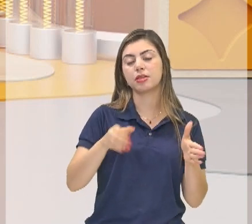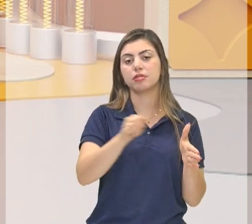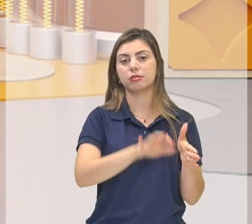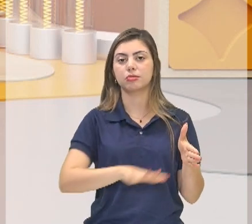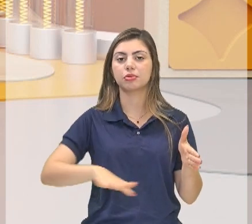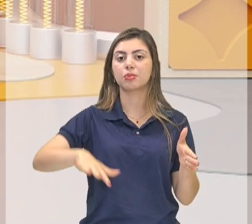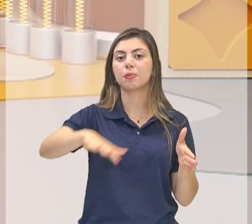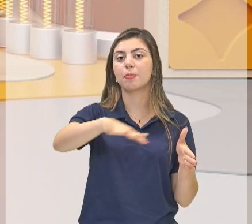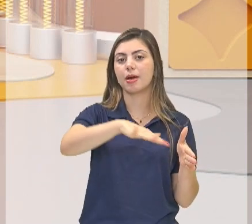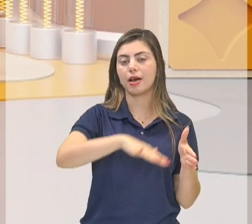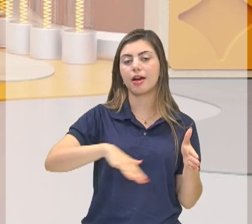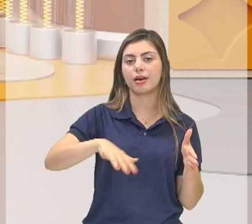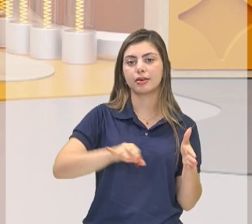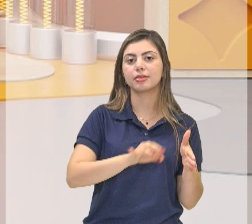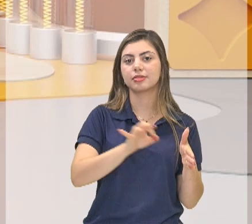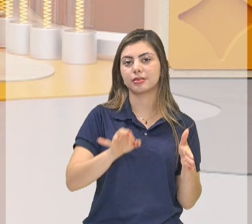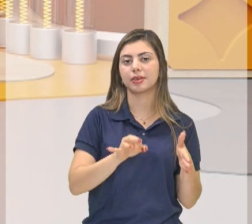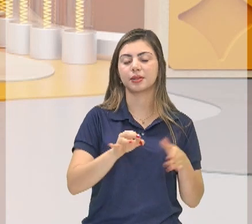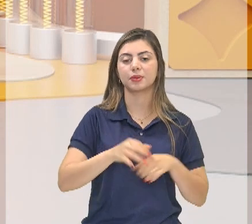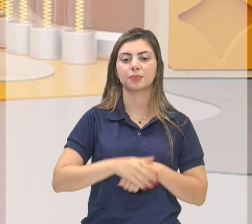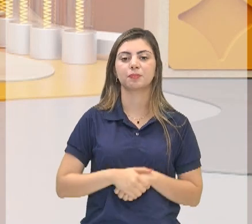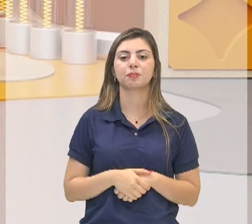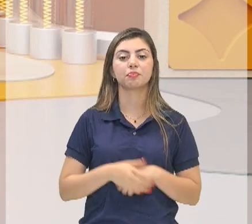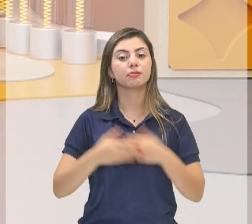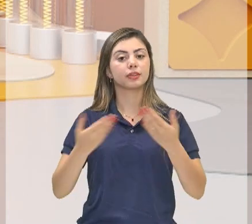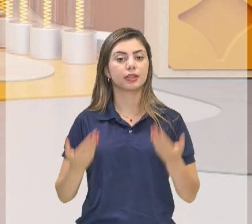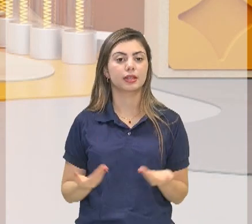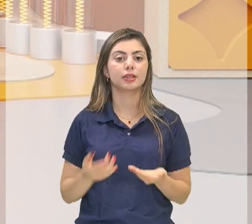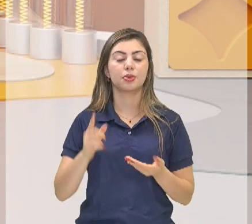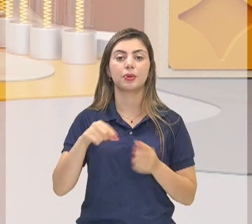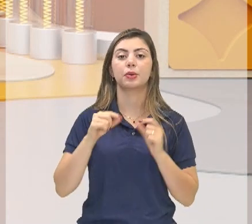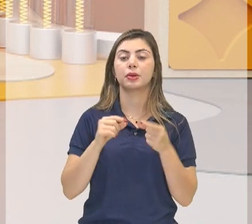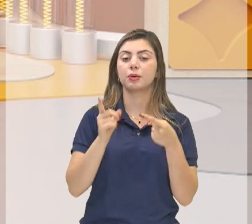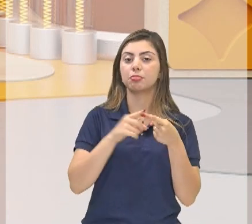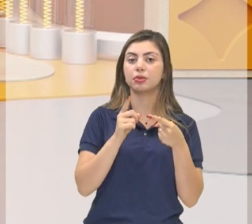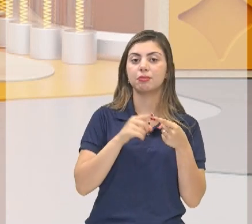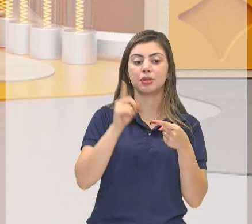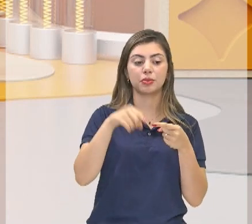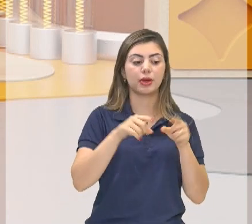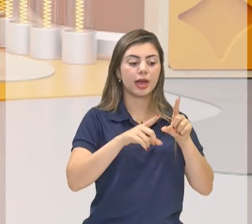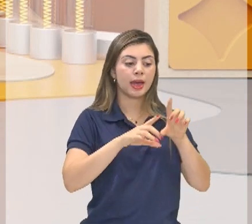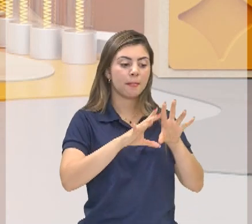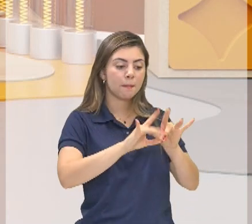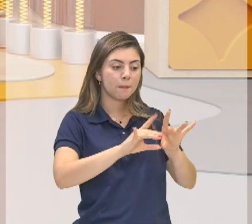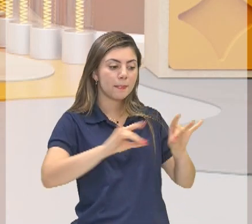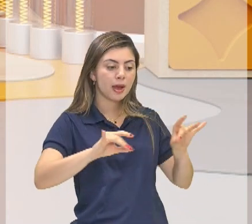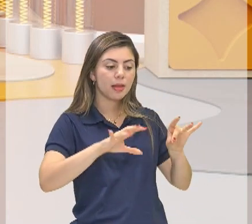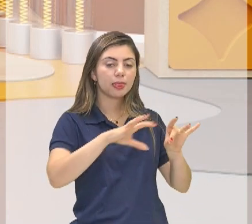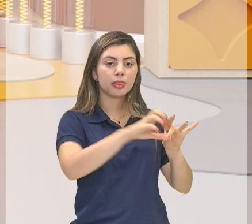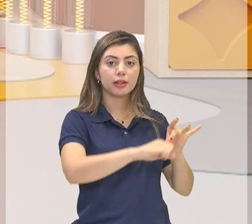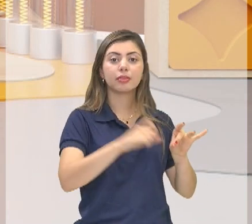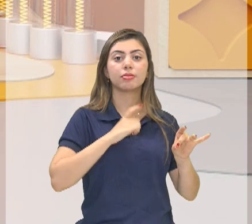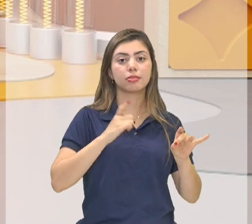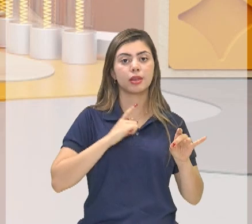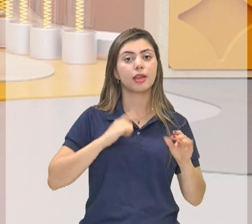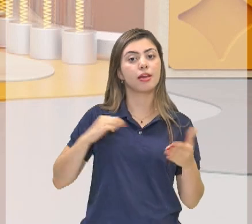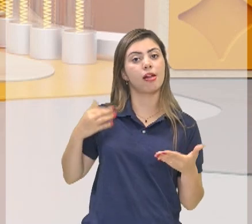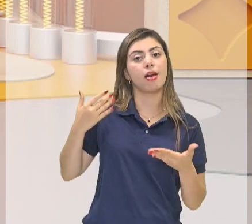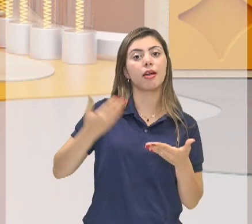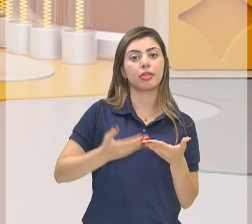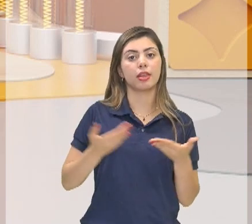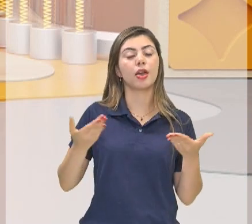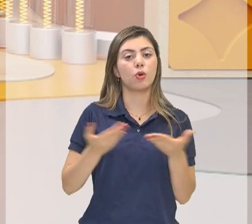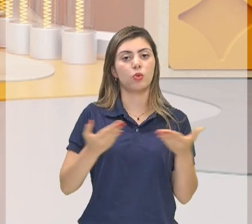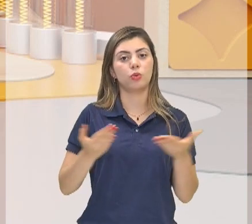região, exatamente naquela época. Então, as fontes primárias elas ainda existem, né, e